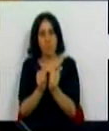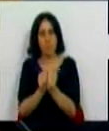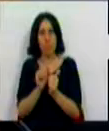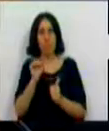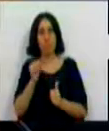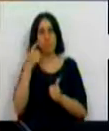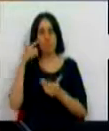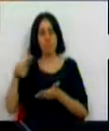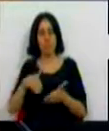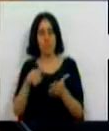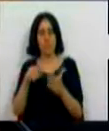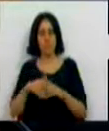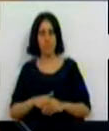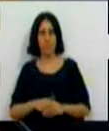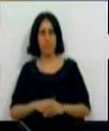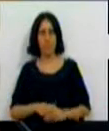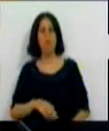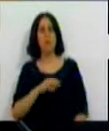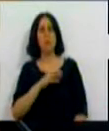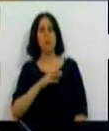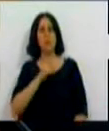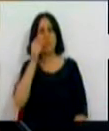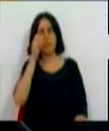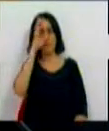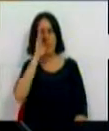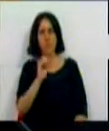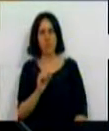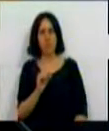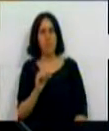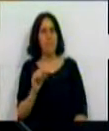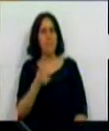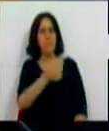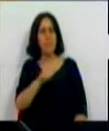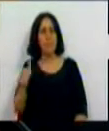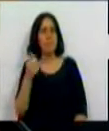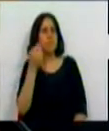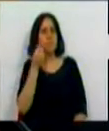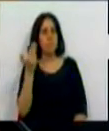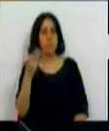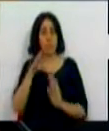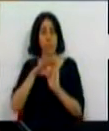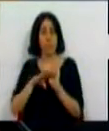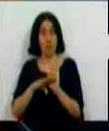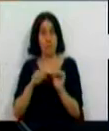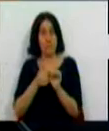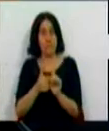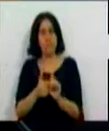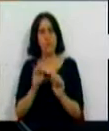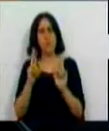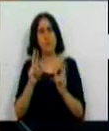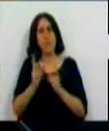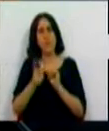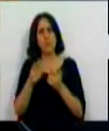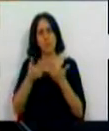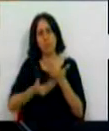de orientação. Senhor Ministro, em que ponto estamos na execução deste programa e o que espera que